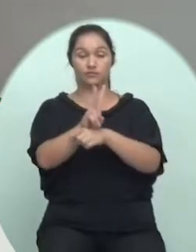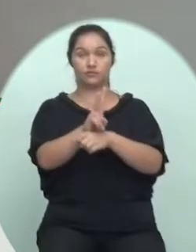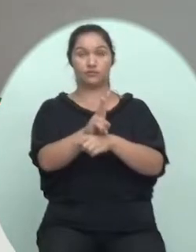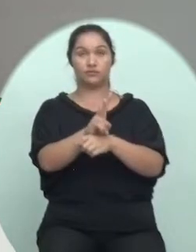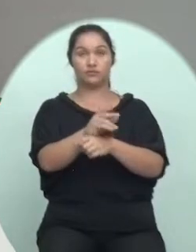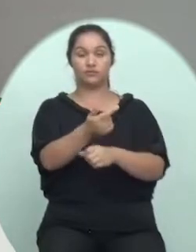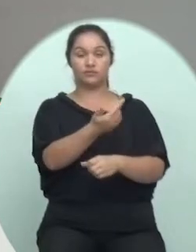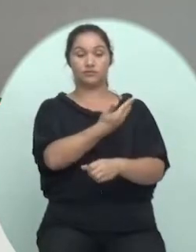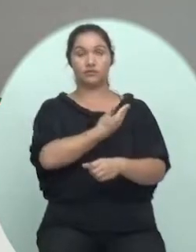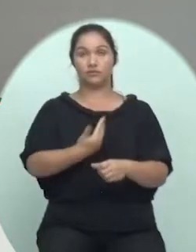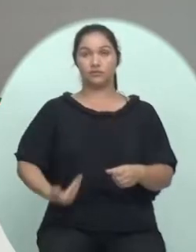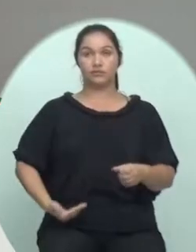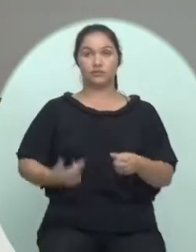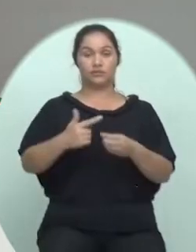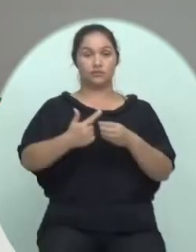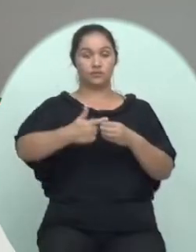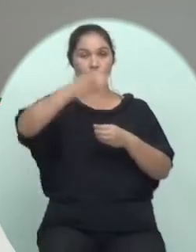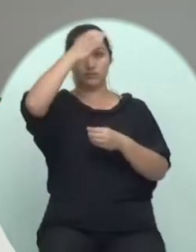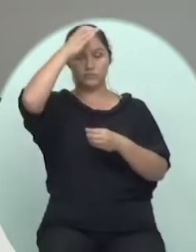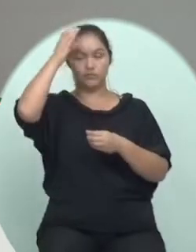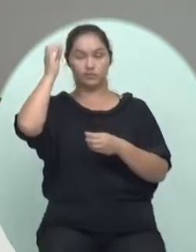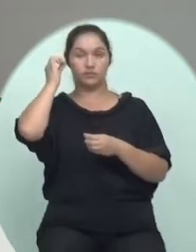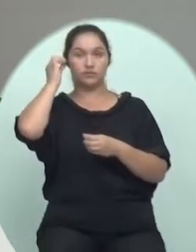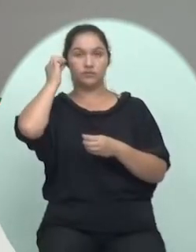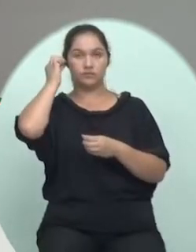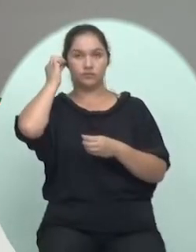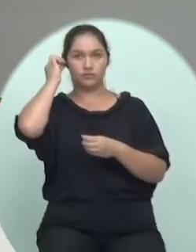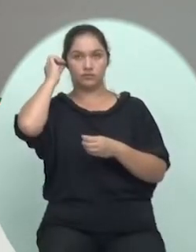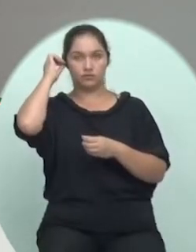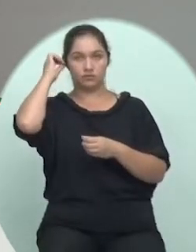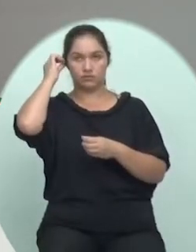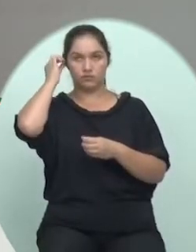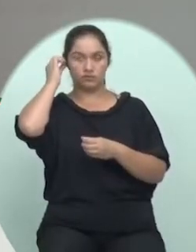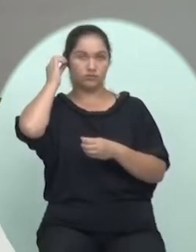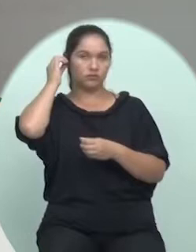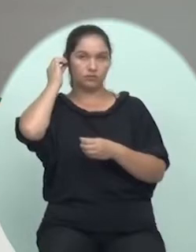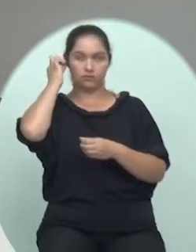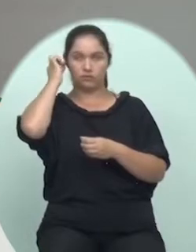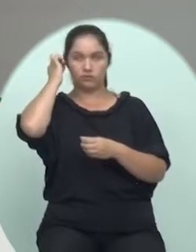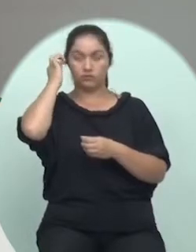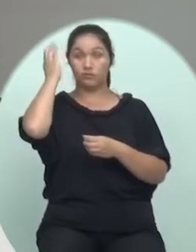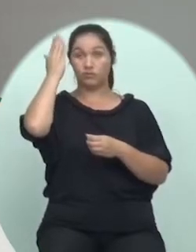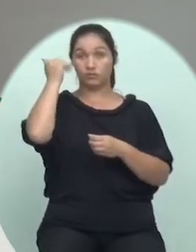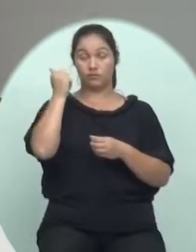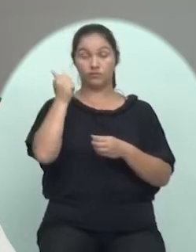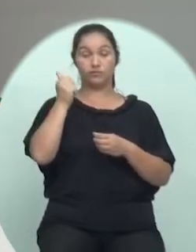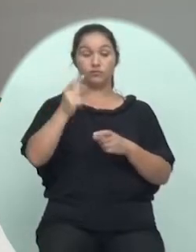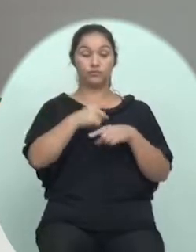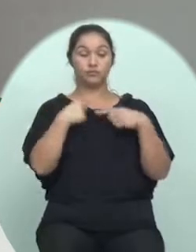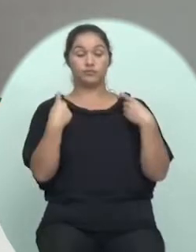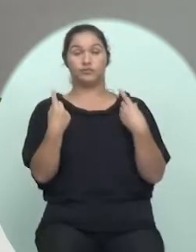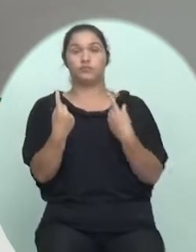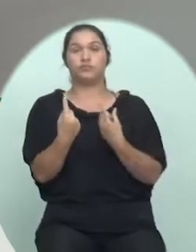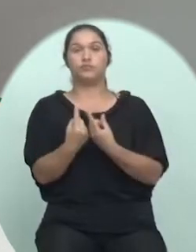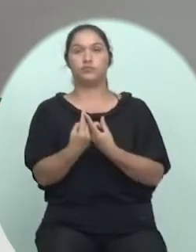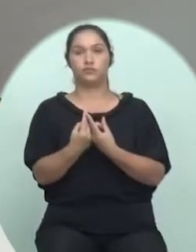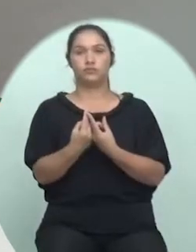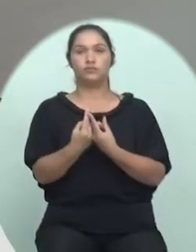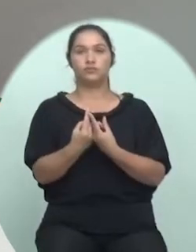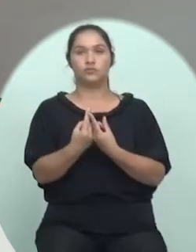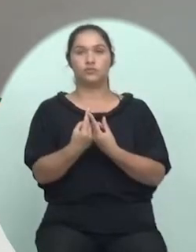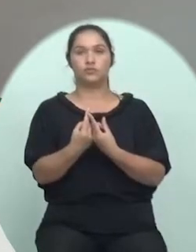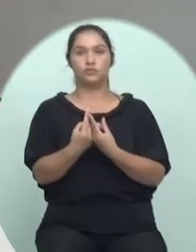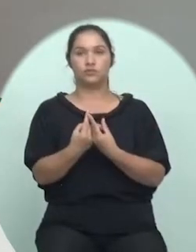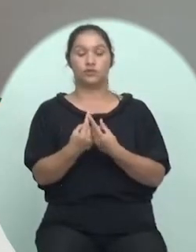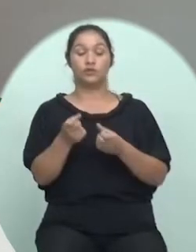que neste mandato e no mandato anterior contribuímos para que a cidade economizasse